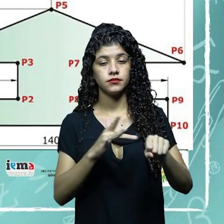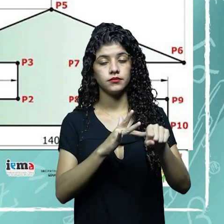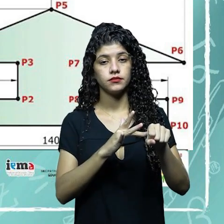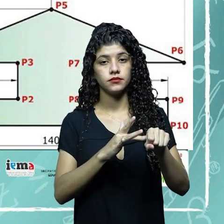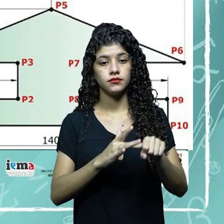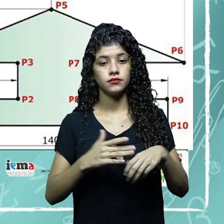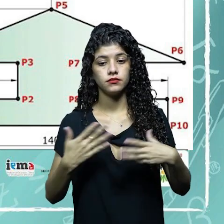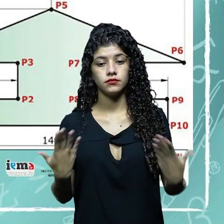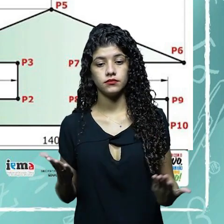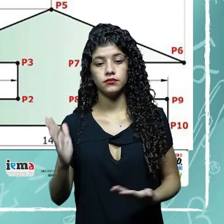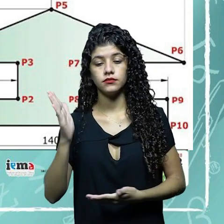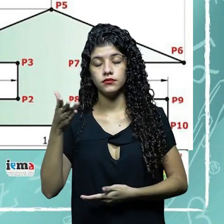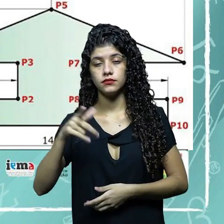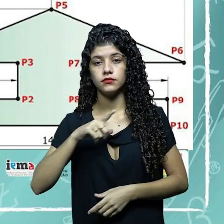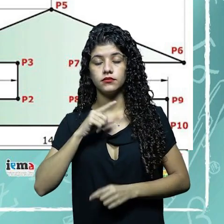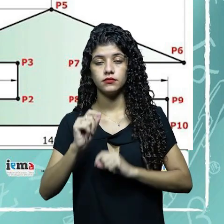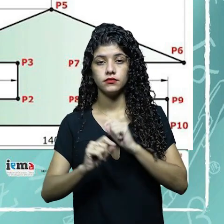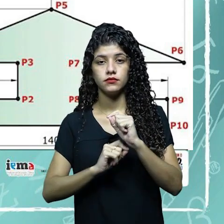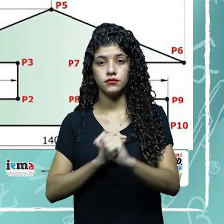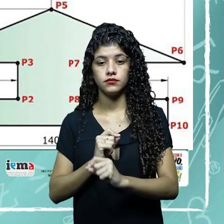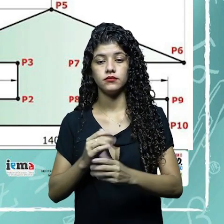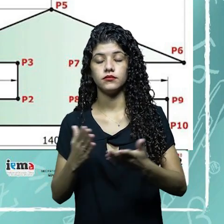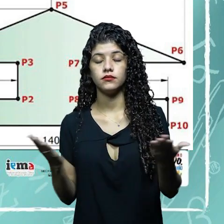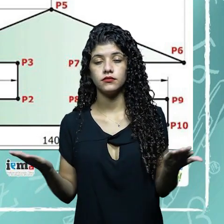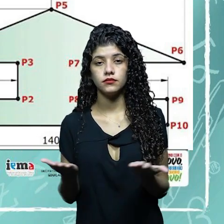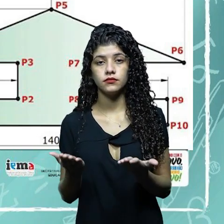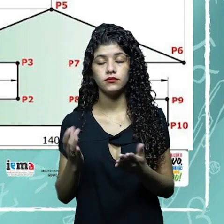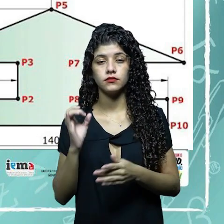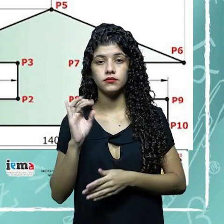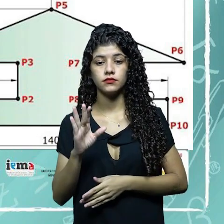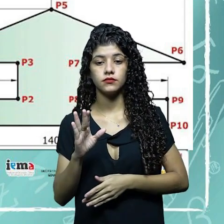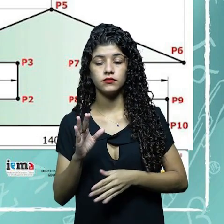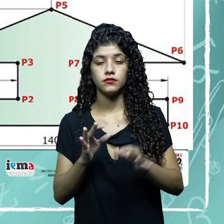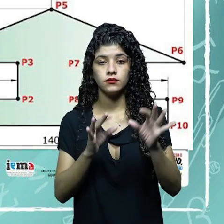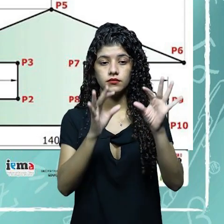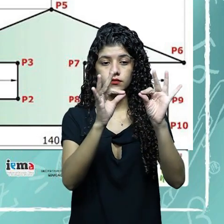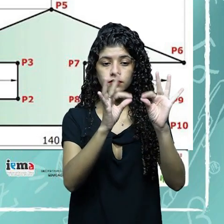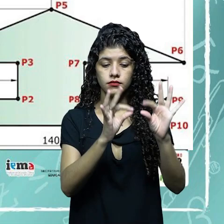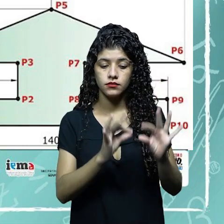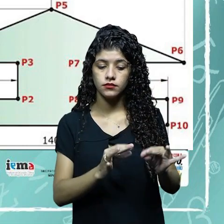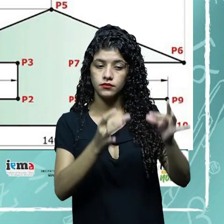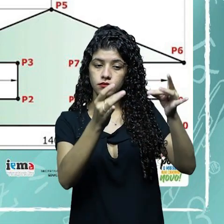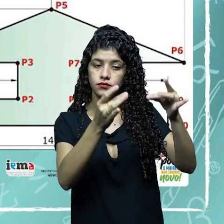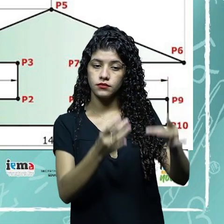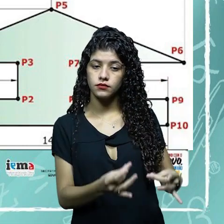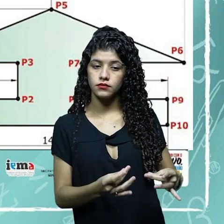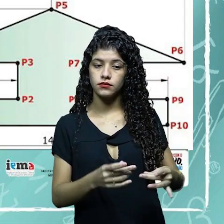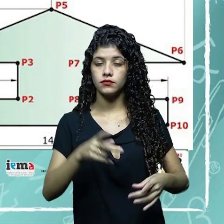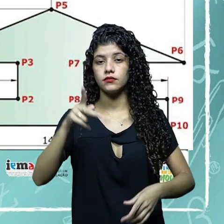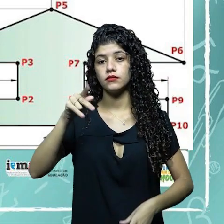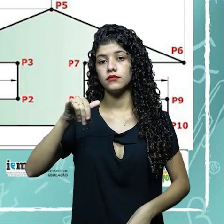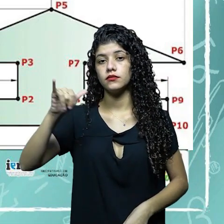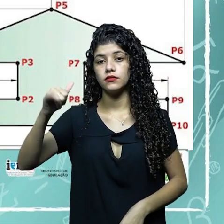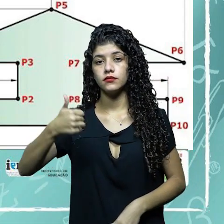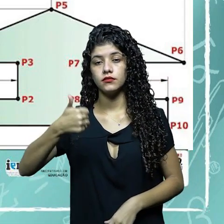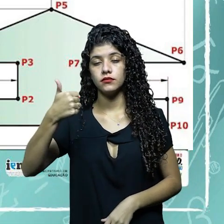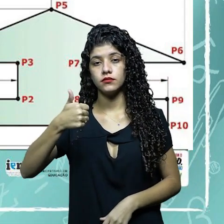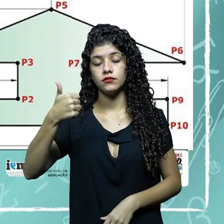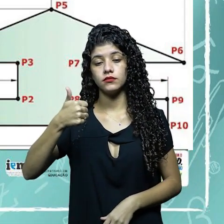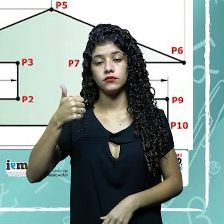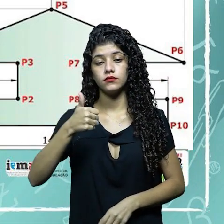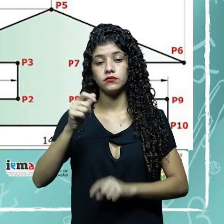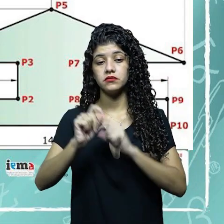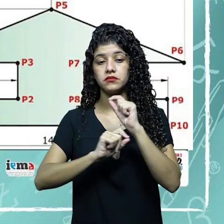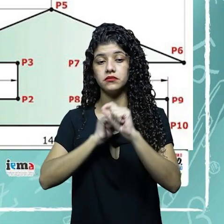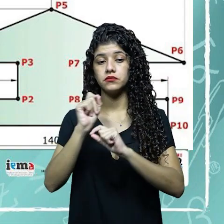vem... Você só vai agora especificando as medidas. Por exemplo, o P1 ali no desenho que eu trouxe de